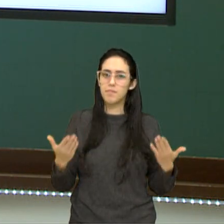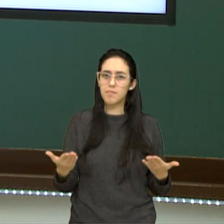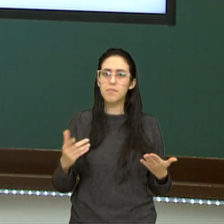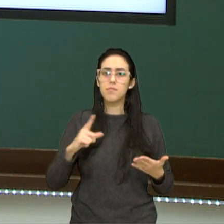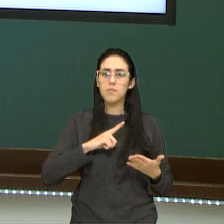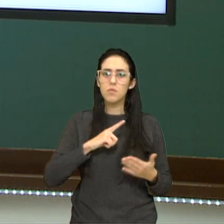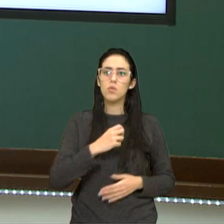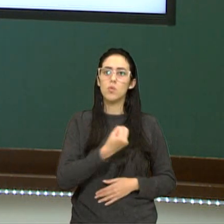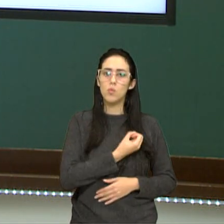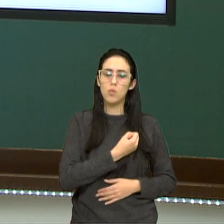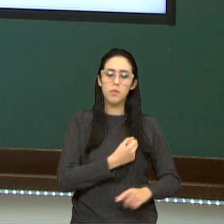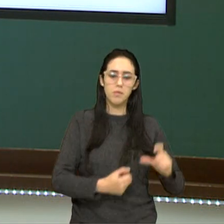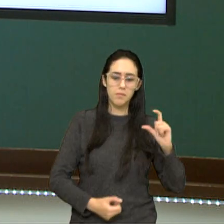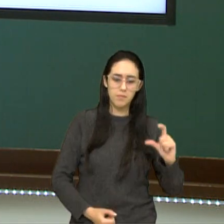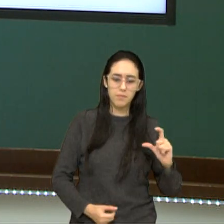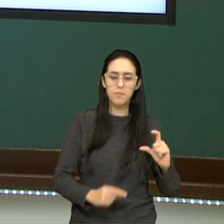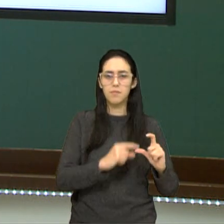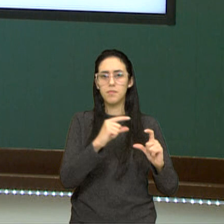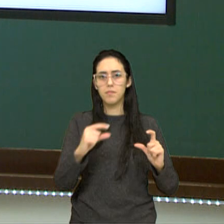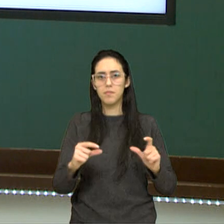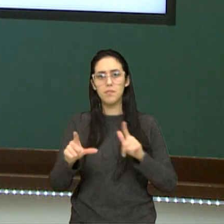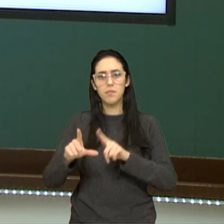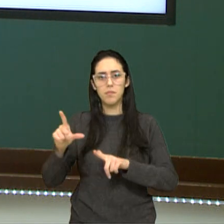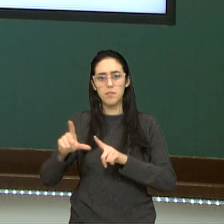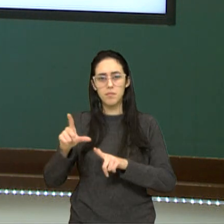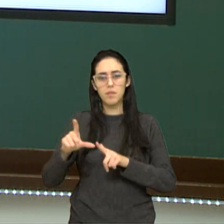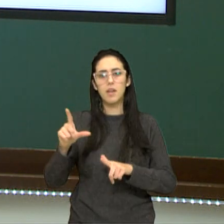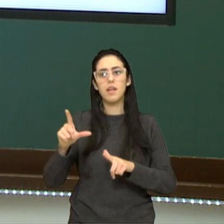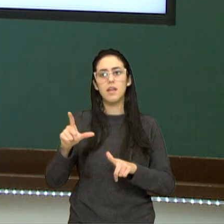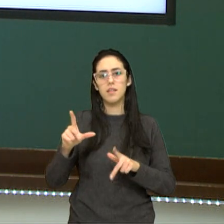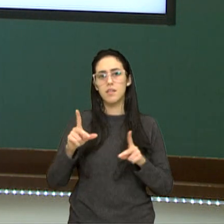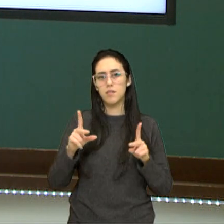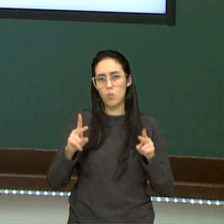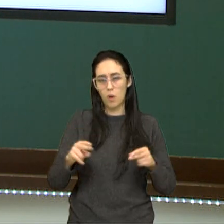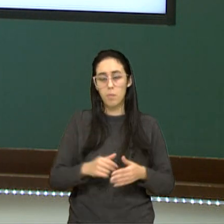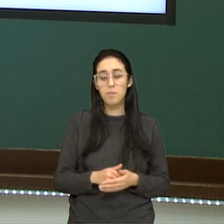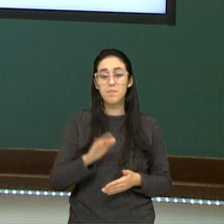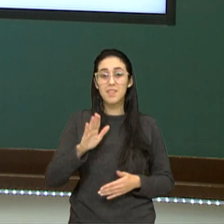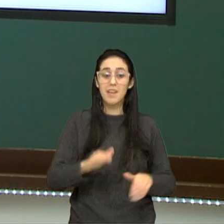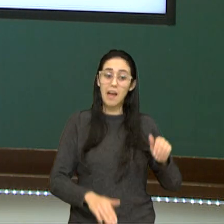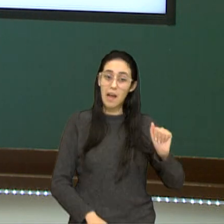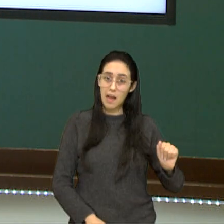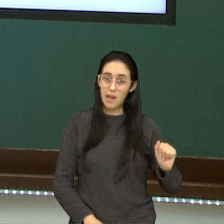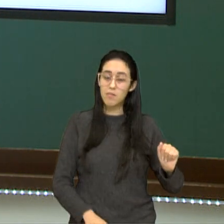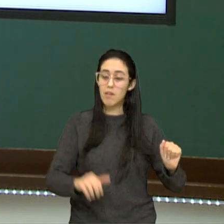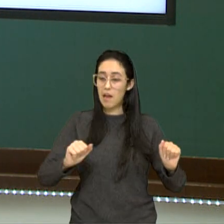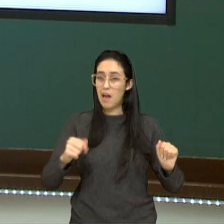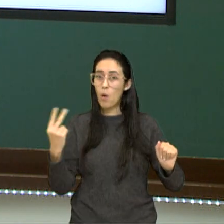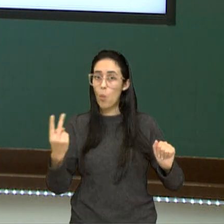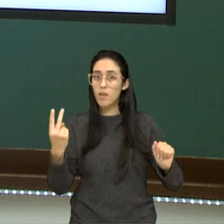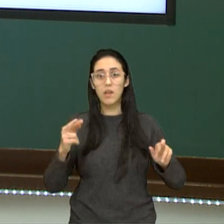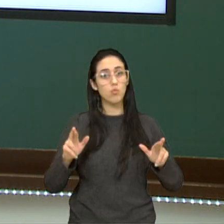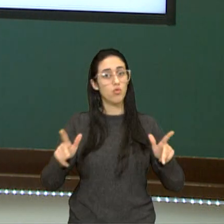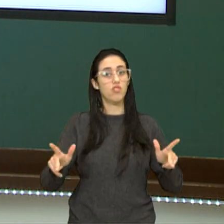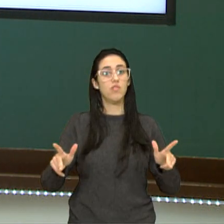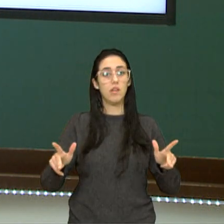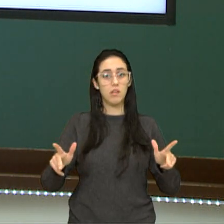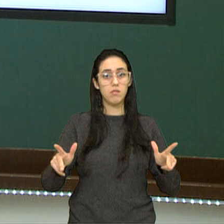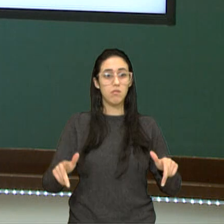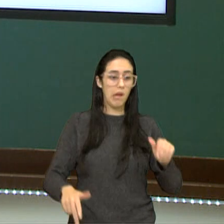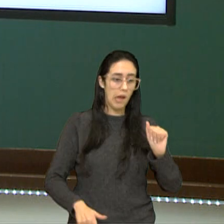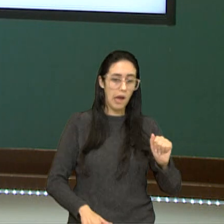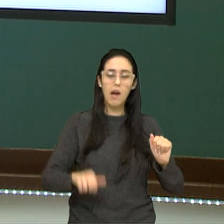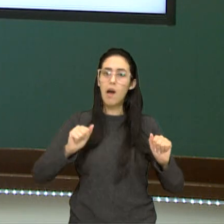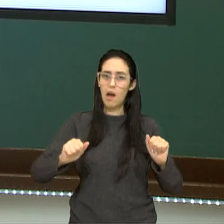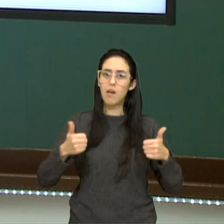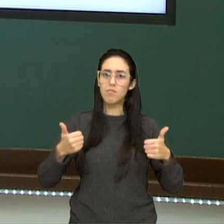Expoente e letrinha, tudo igual. A é diferente de A ao quadrado, tá? O que é igual a A? Só A. O